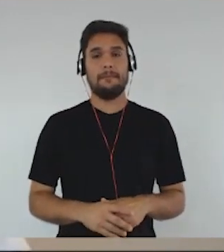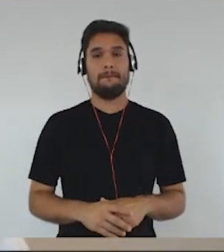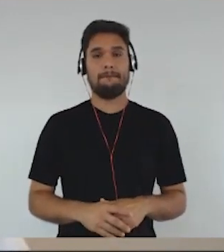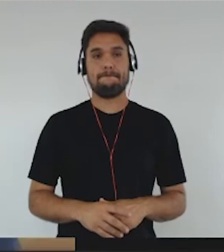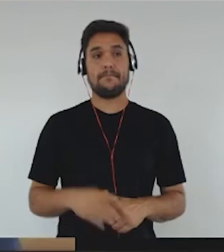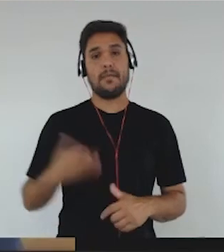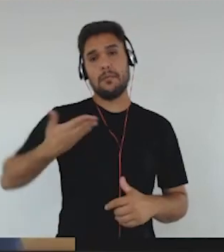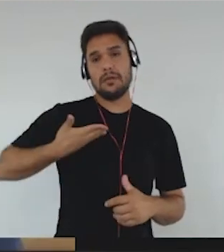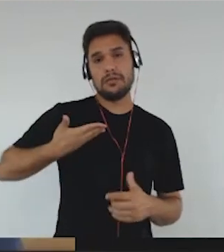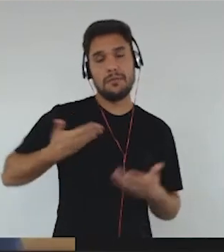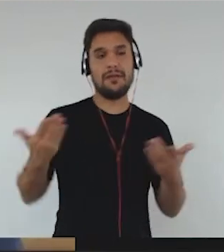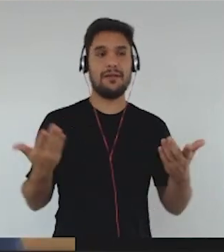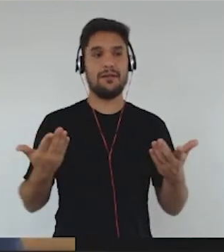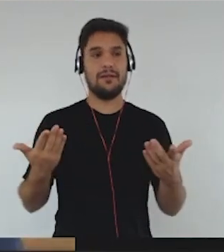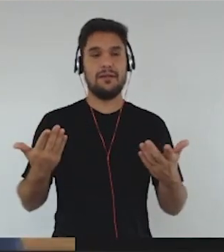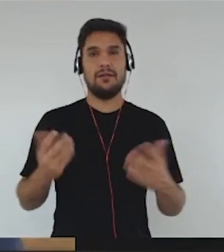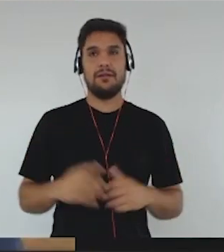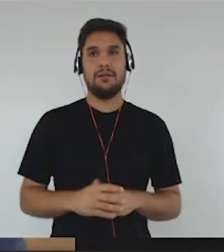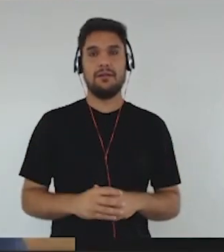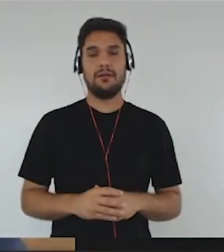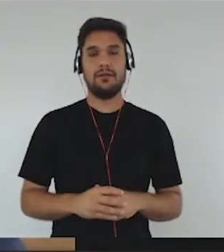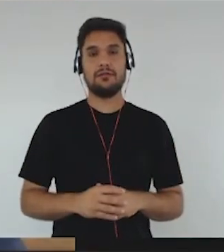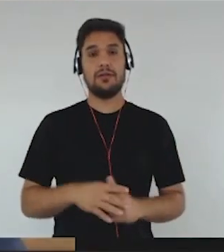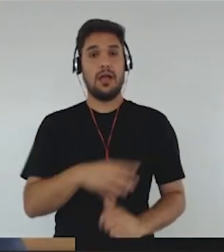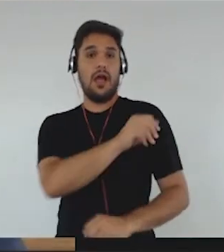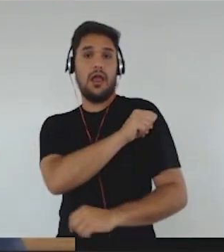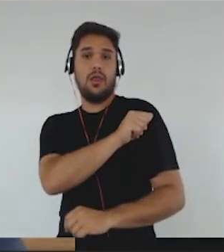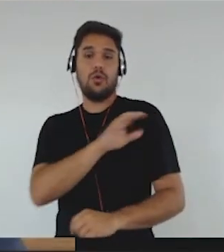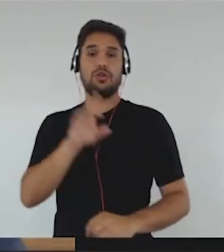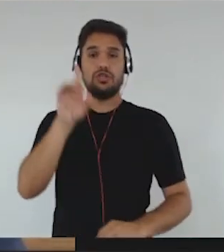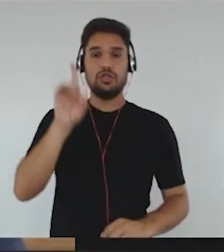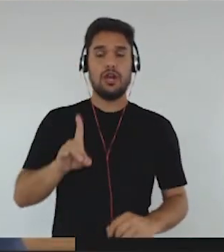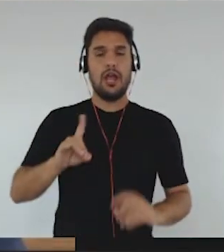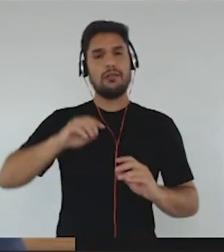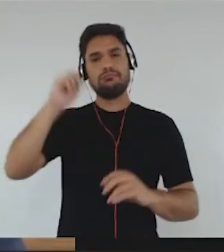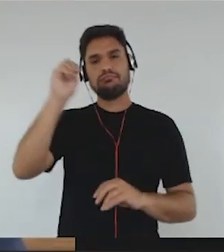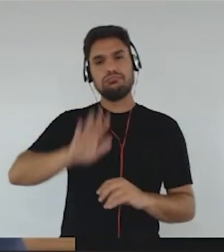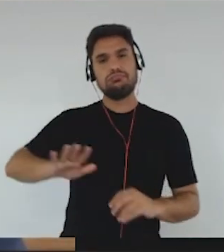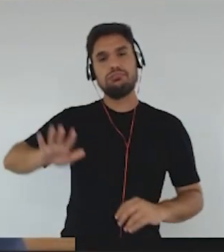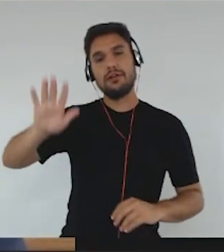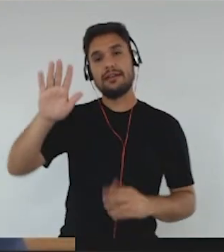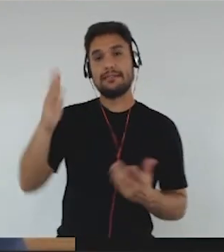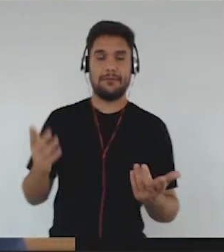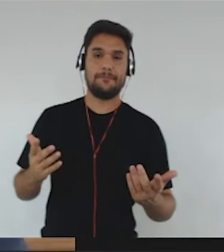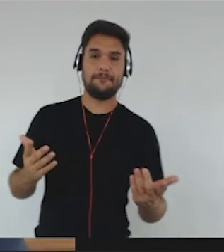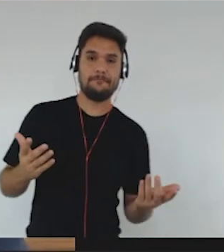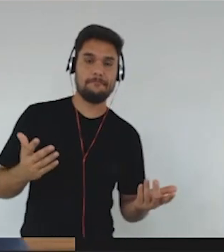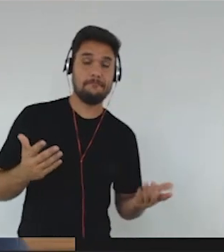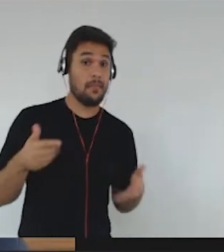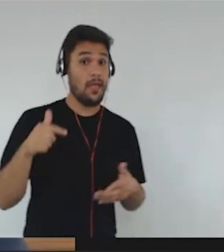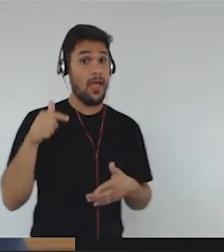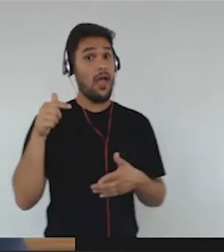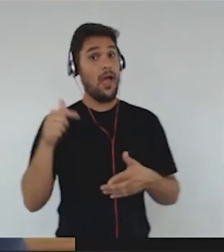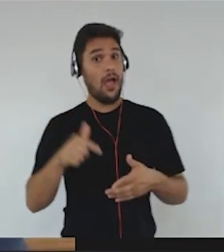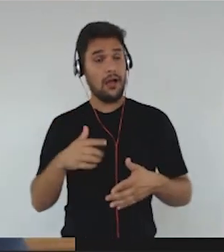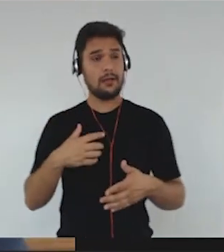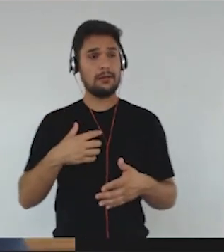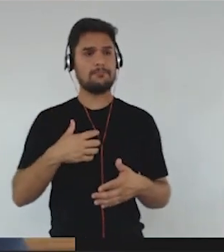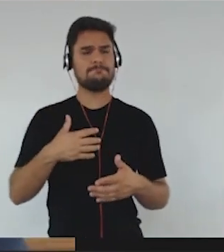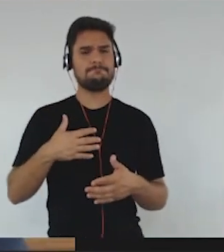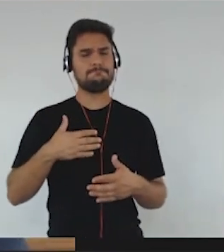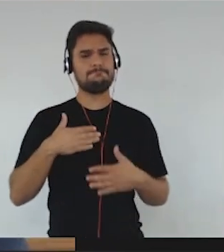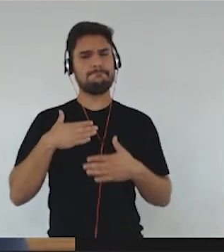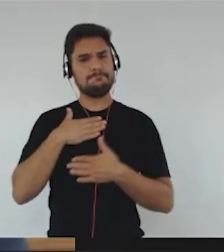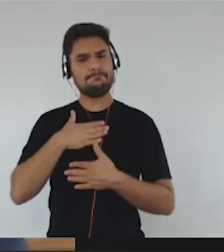Bem, colegas e estudantes de direito de todo o Brasil, nós fomos aqui presenteados com